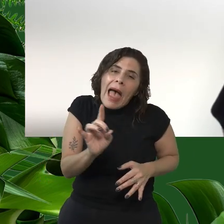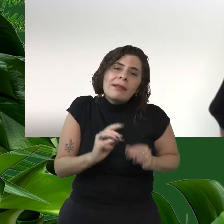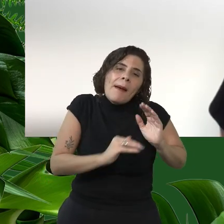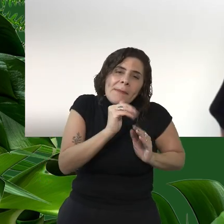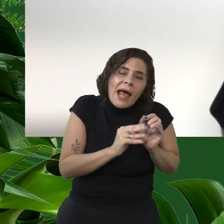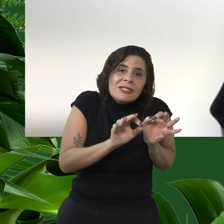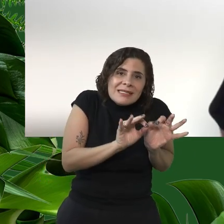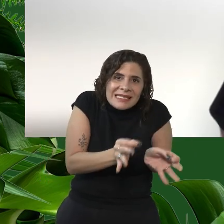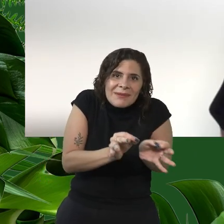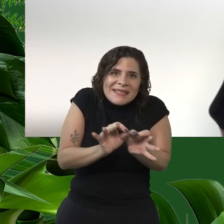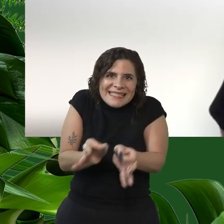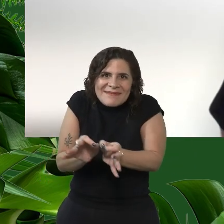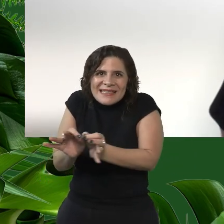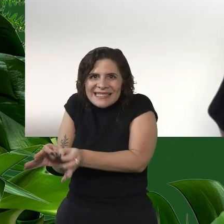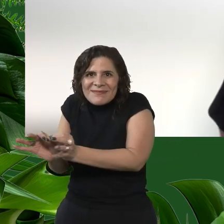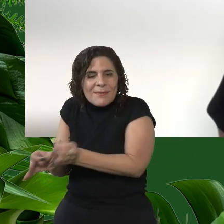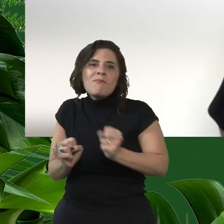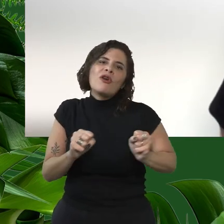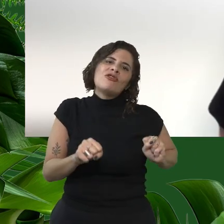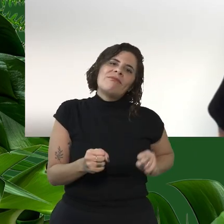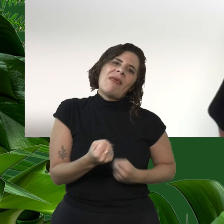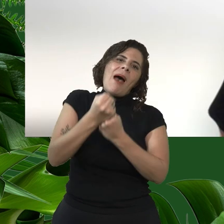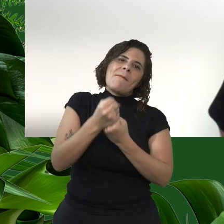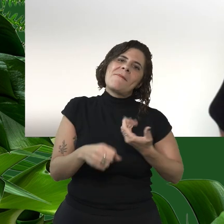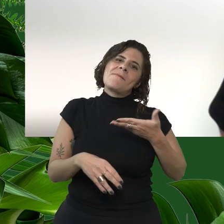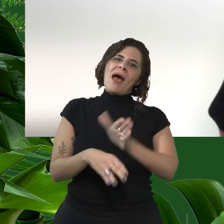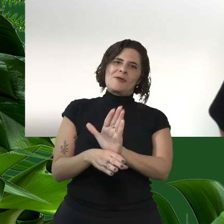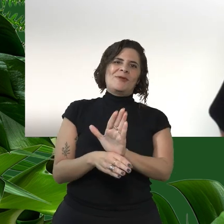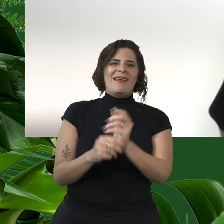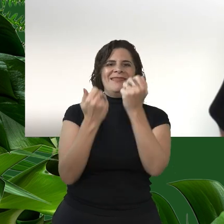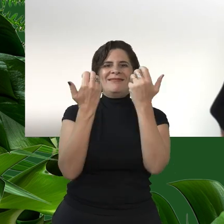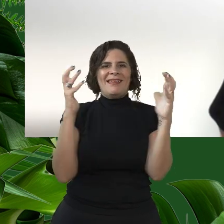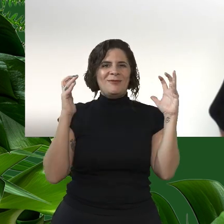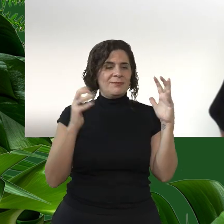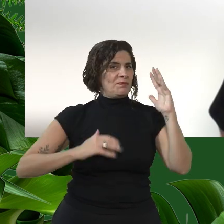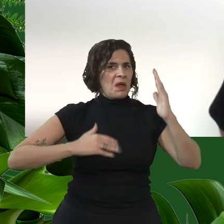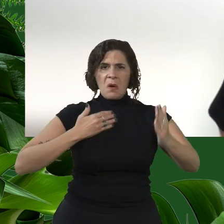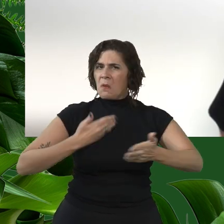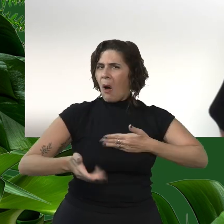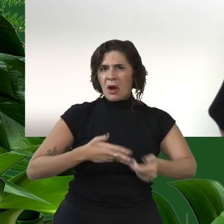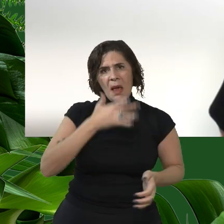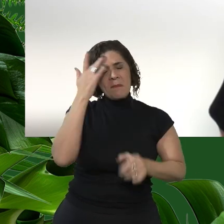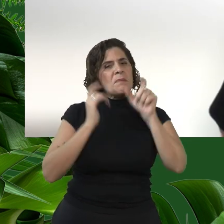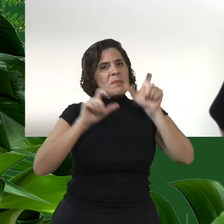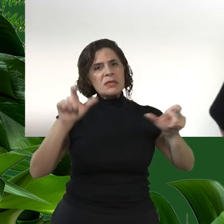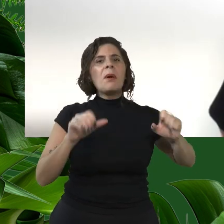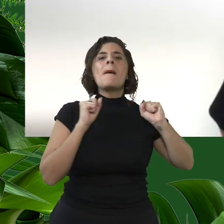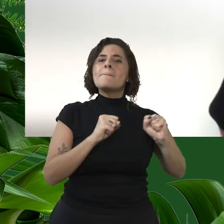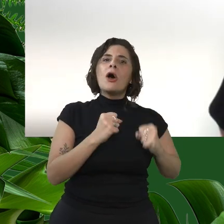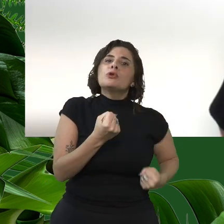que pensar bem antes de agir e qualquer pessoa pode estar contribuindo para um ambiente